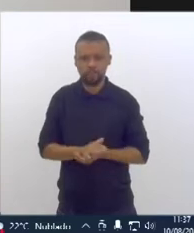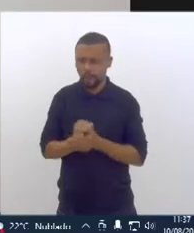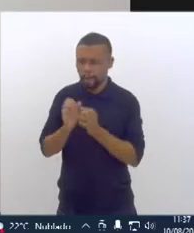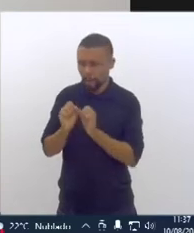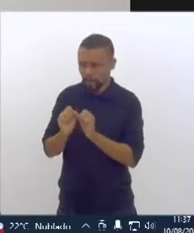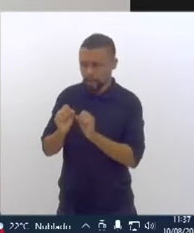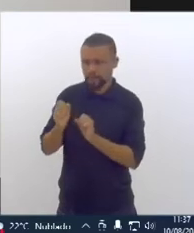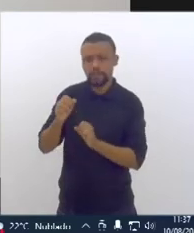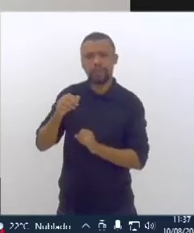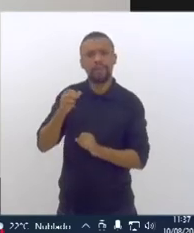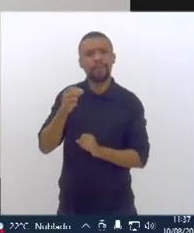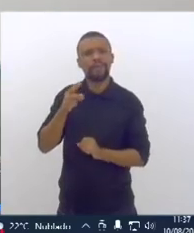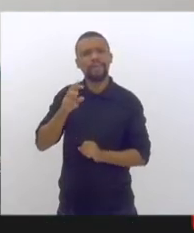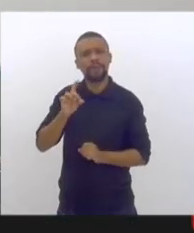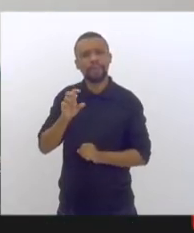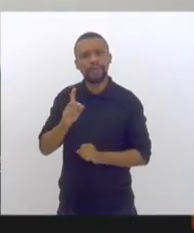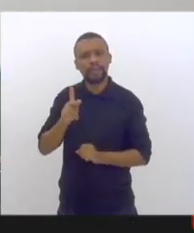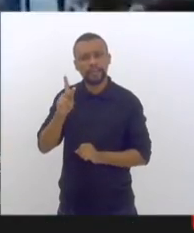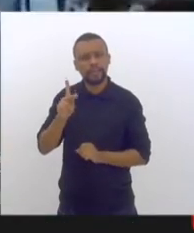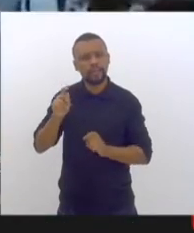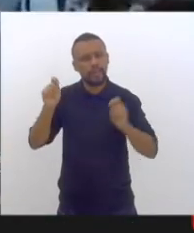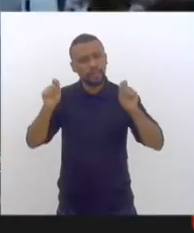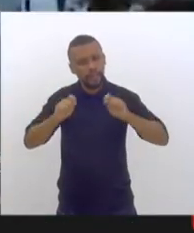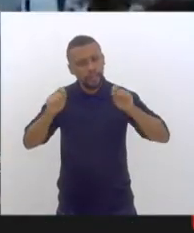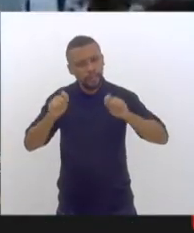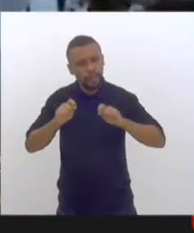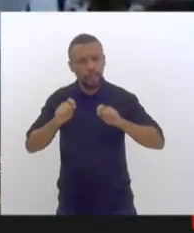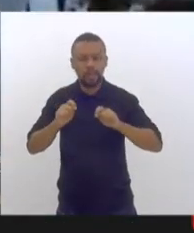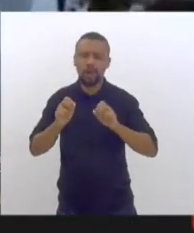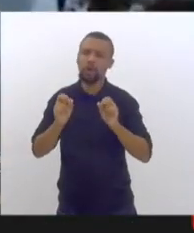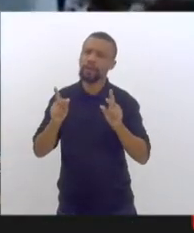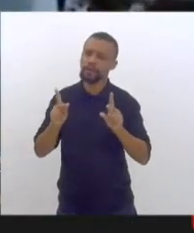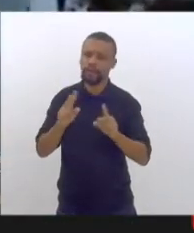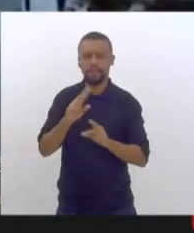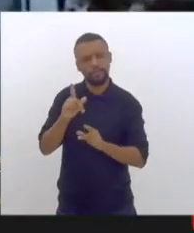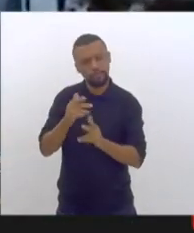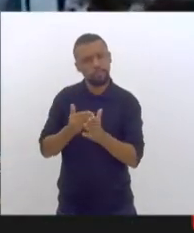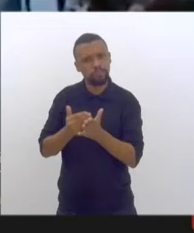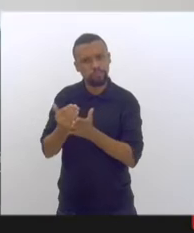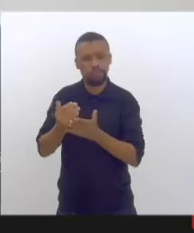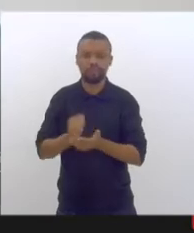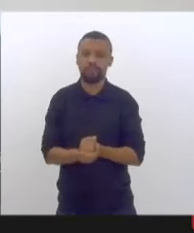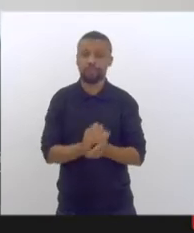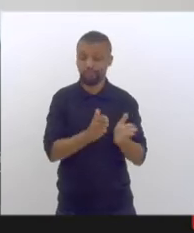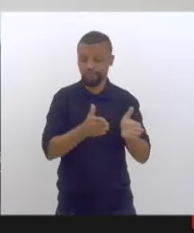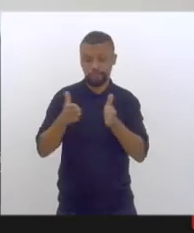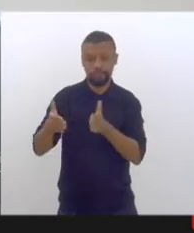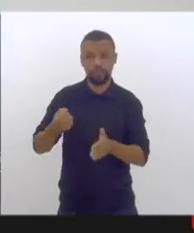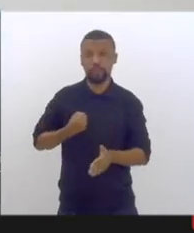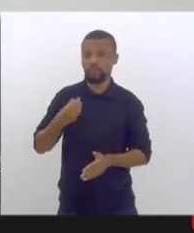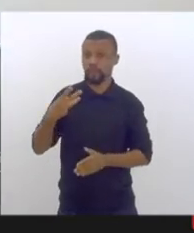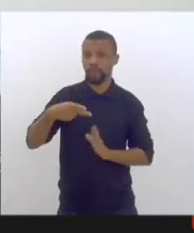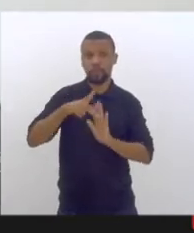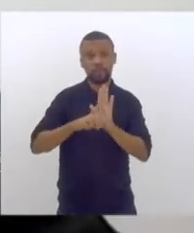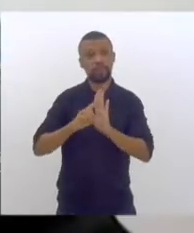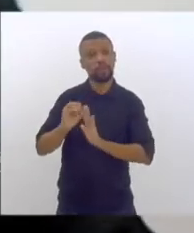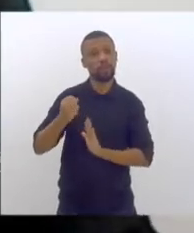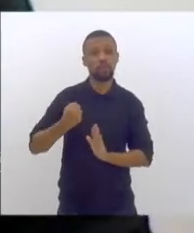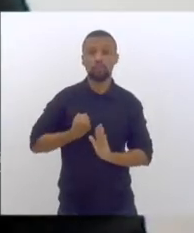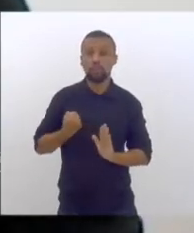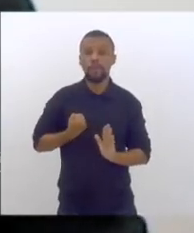para tocar tocar tocar vamos embora vamos embora número três da falta projeto de